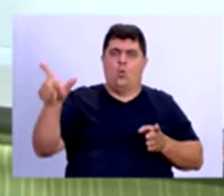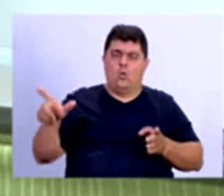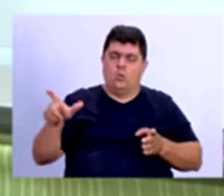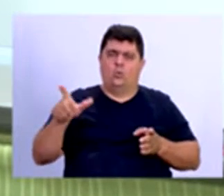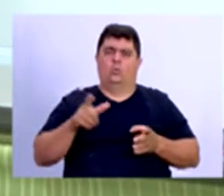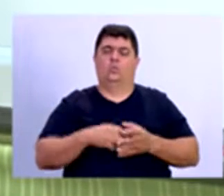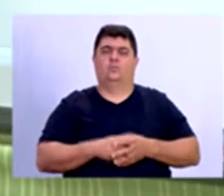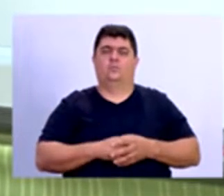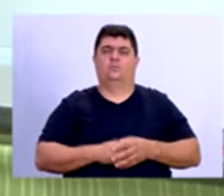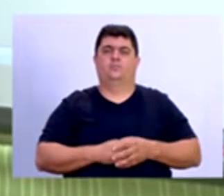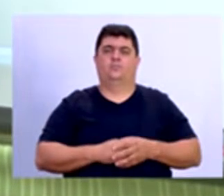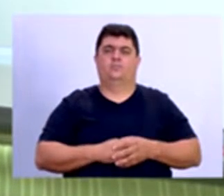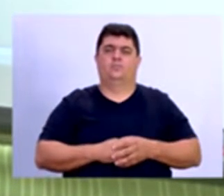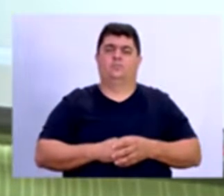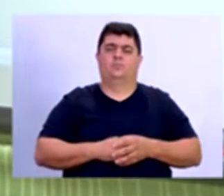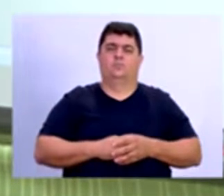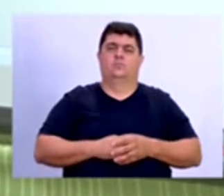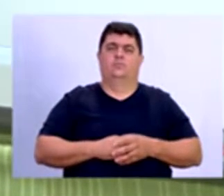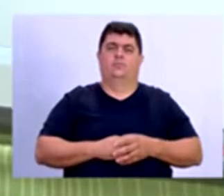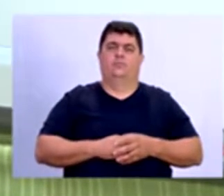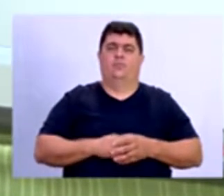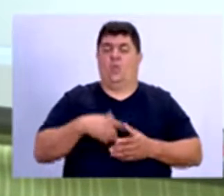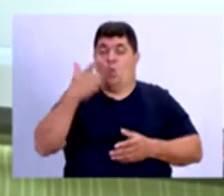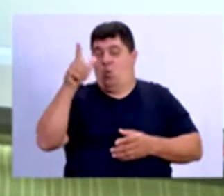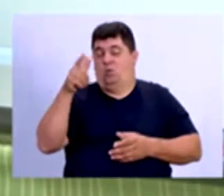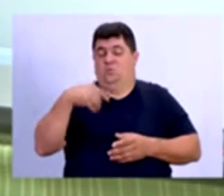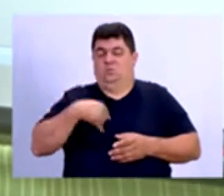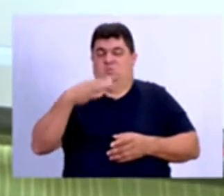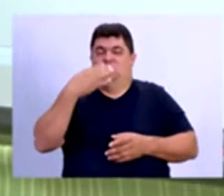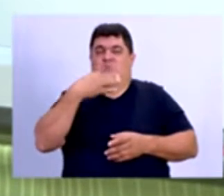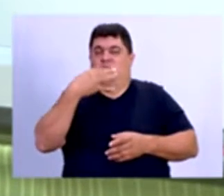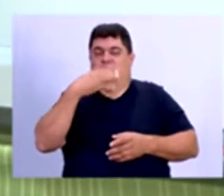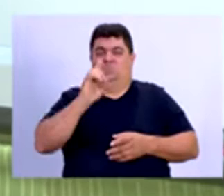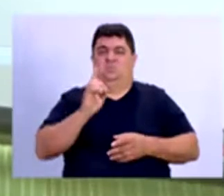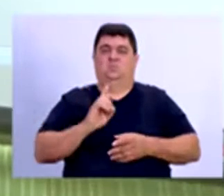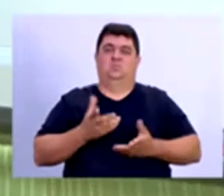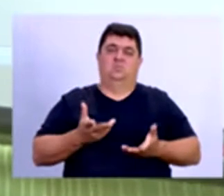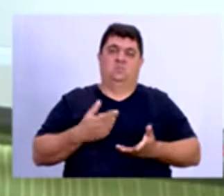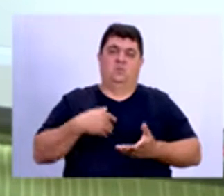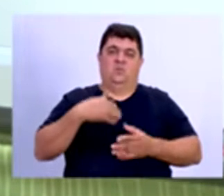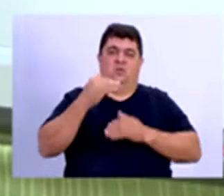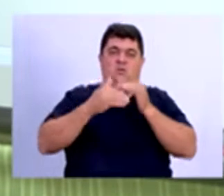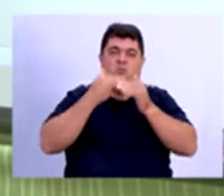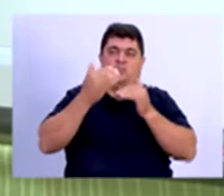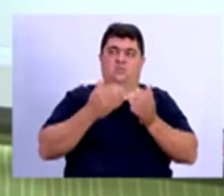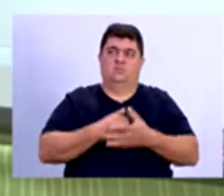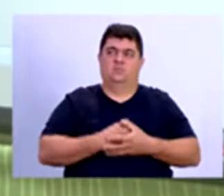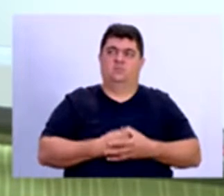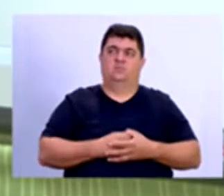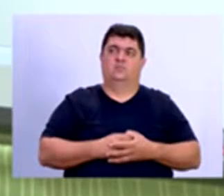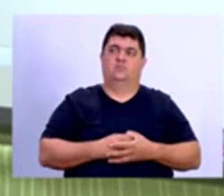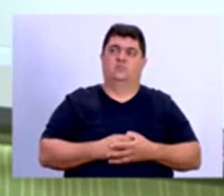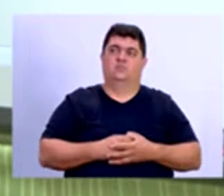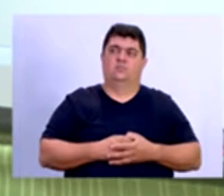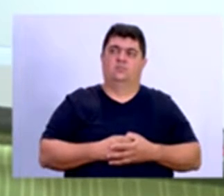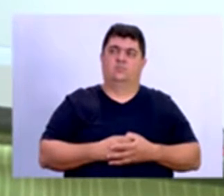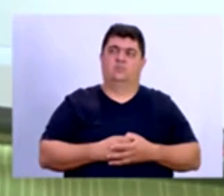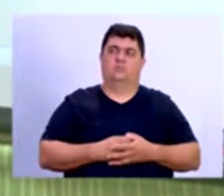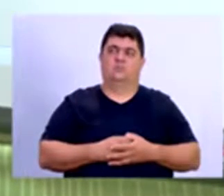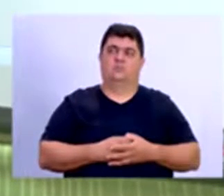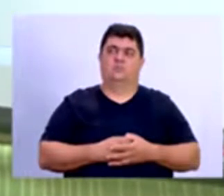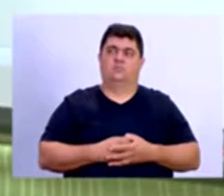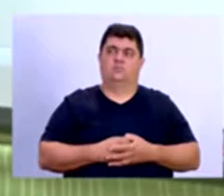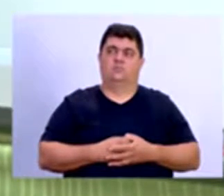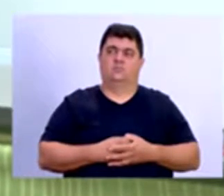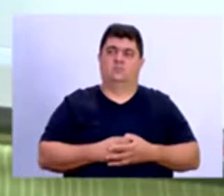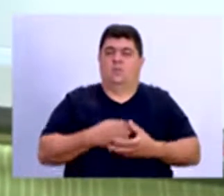ou até mesmo coisas que a gente nem imagina com o surgimento da internet das coisas é e como que que